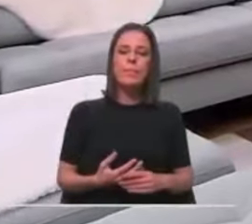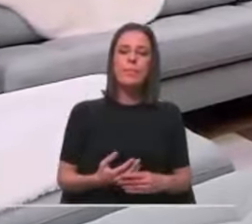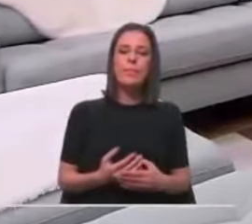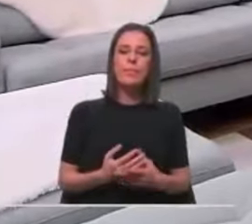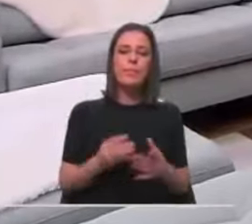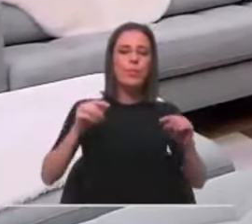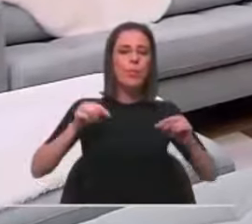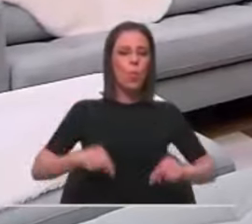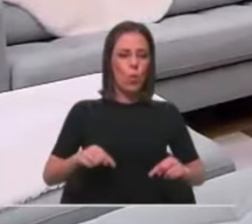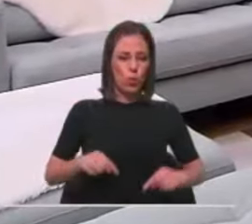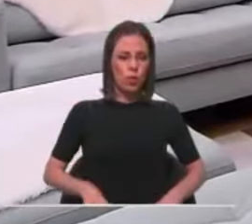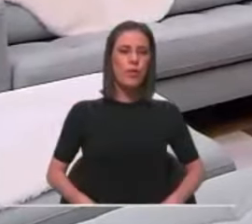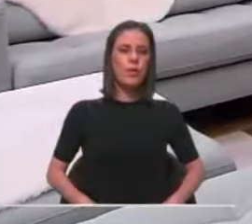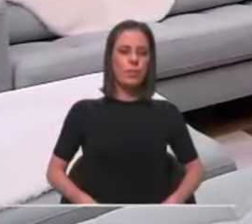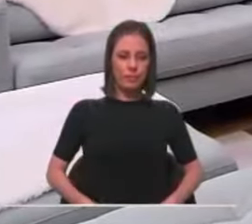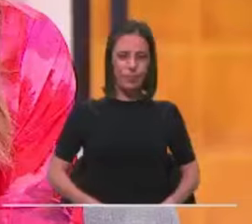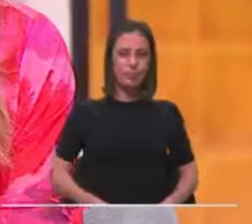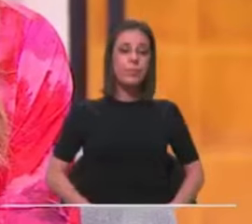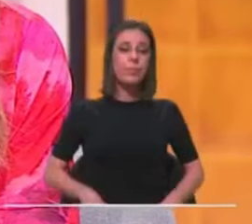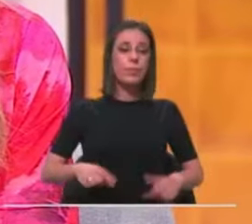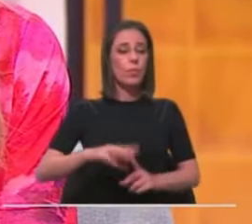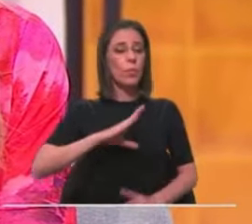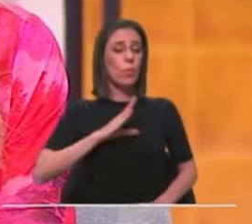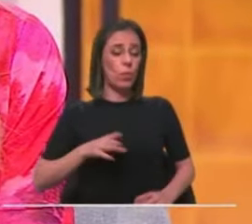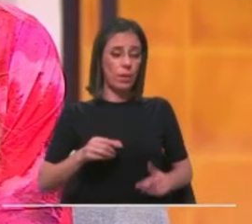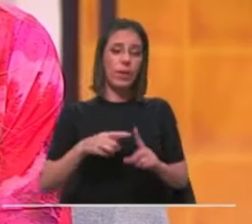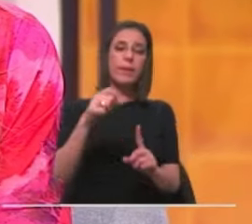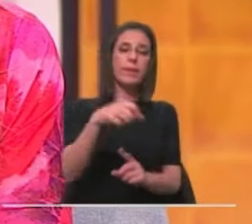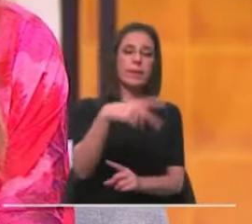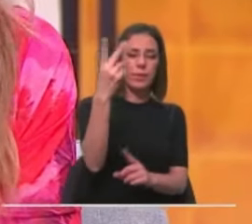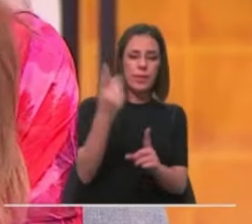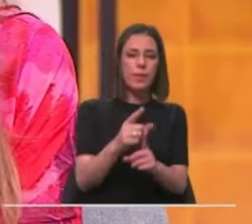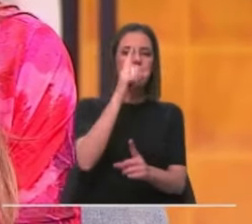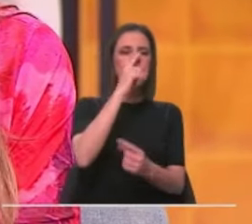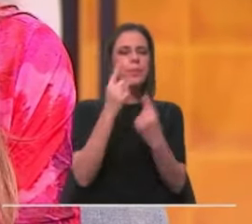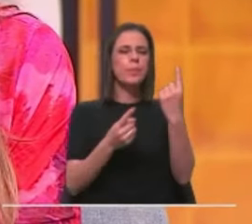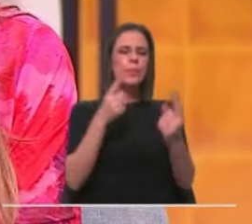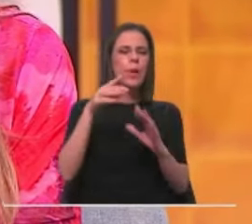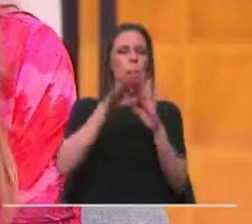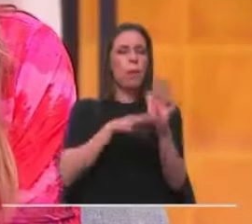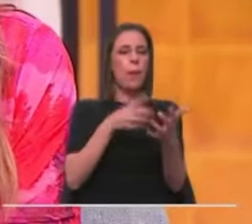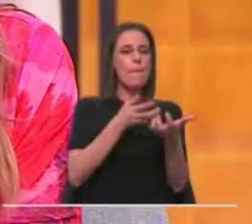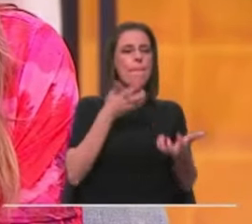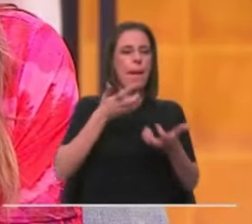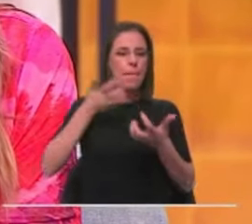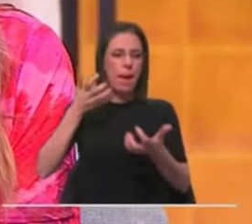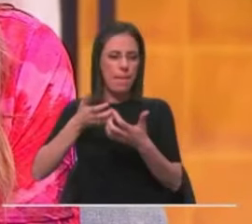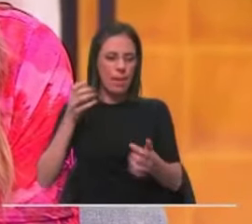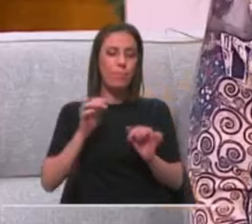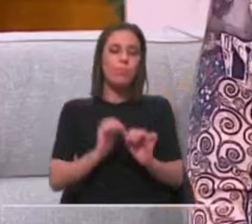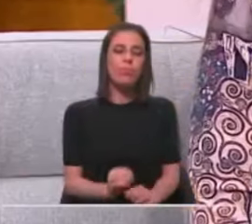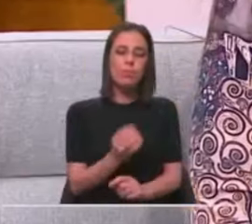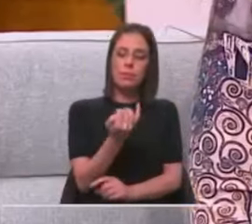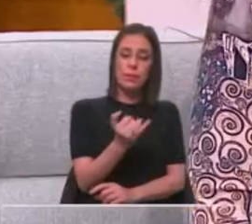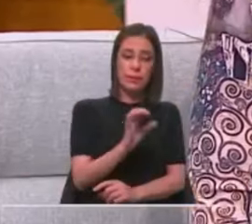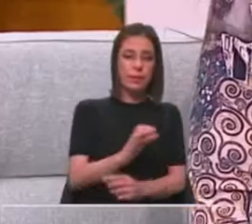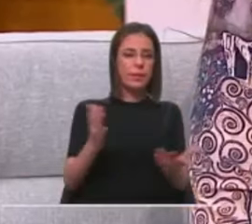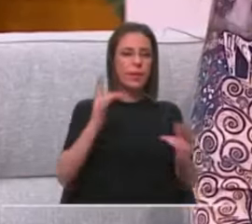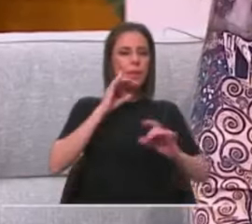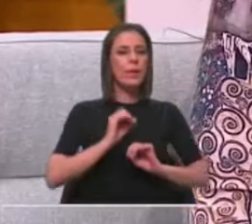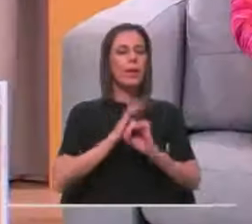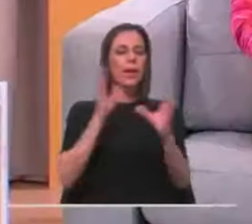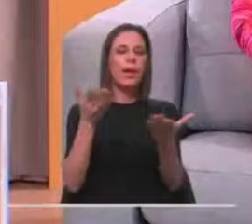Ora, hoje, Dia Mundial de Televisão, temos estado aqui a recordar alguns dos programas mais emblemáticos da SIC e,